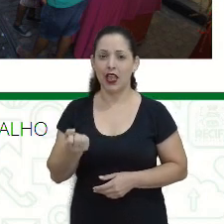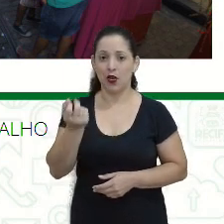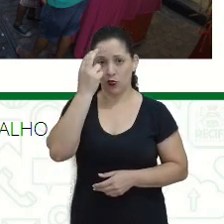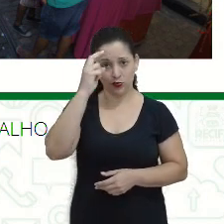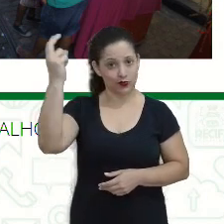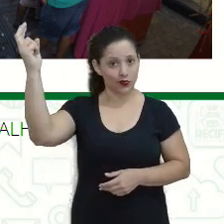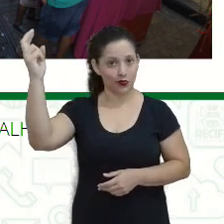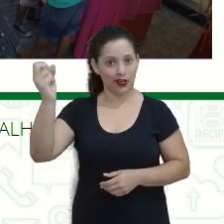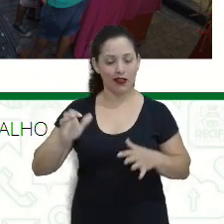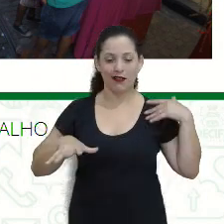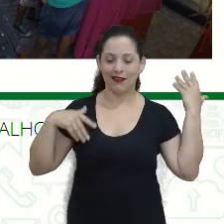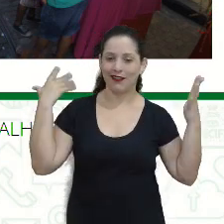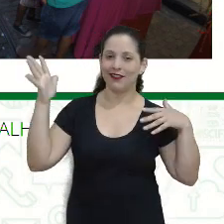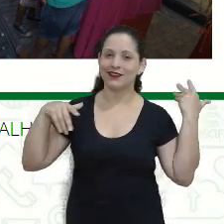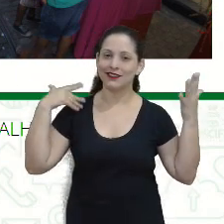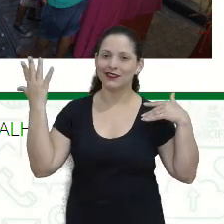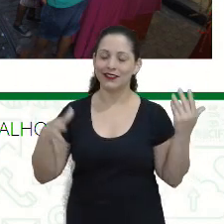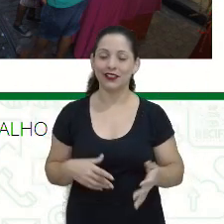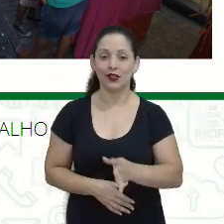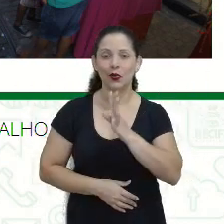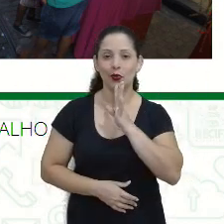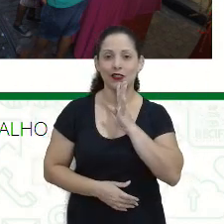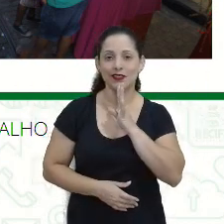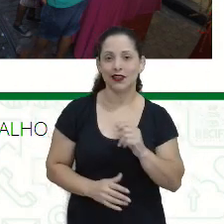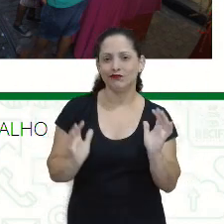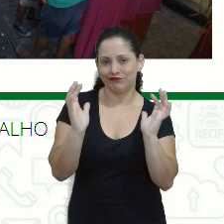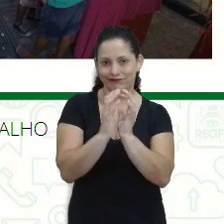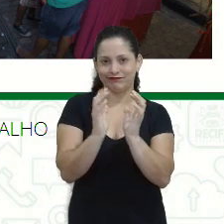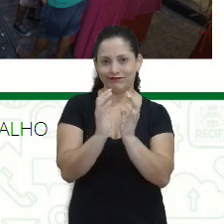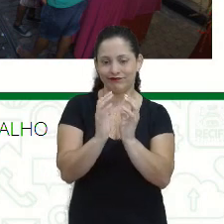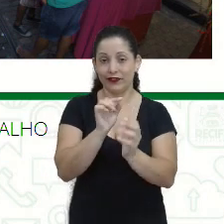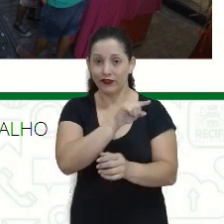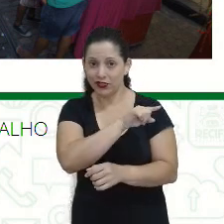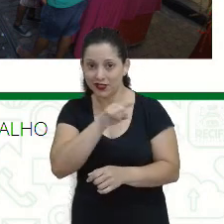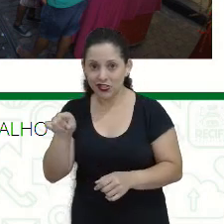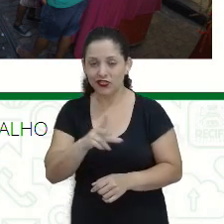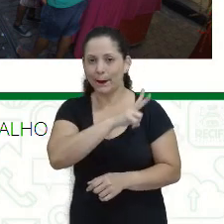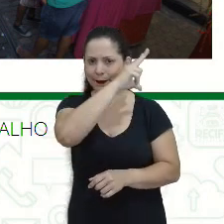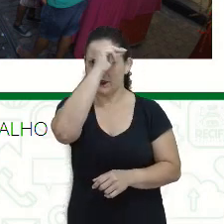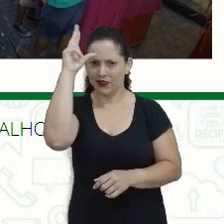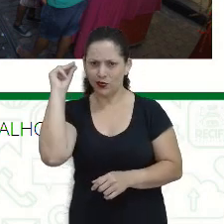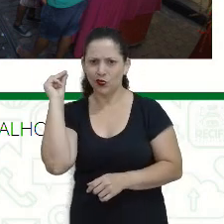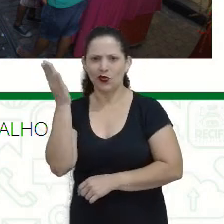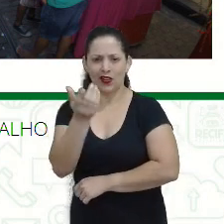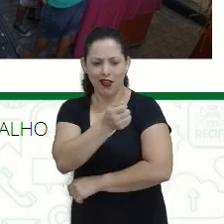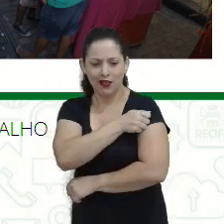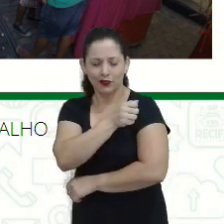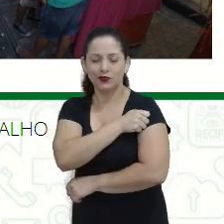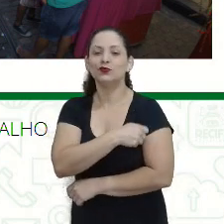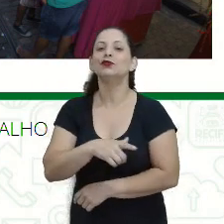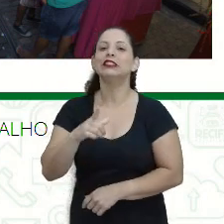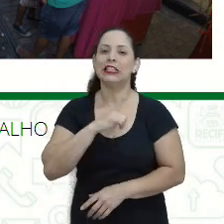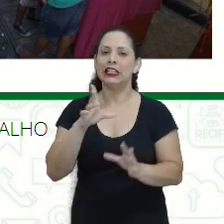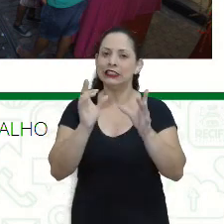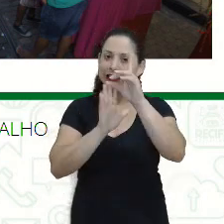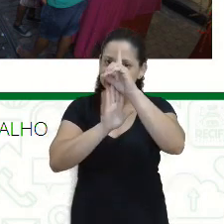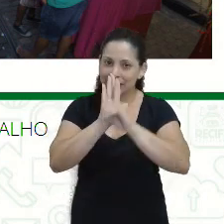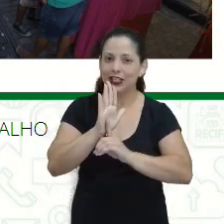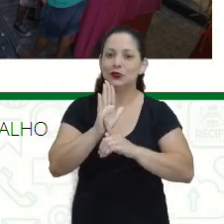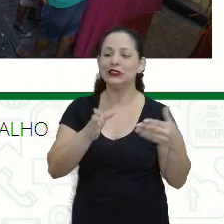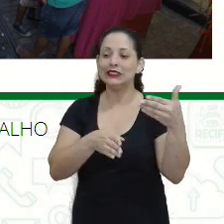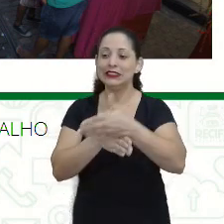lazer, da gente conhecer da nossa cidade. E você, enquanto estudante da prefeitura, você tem direito, viu, pessoal, a desconto nesses locais, e alguns locais